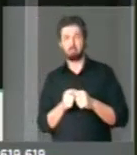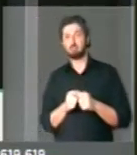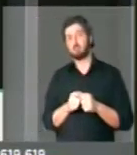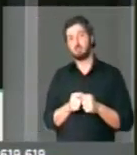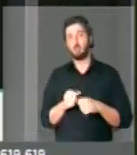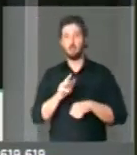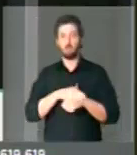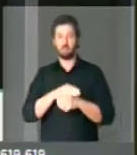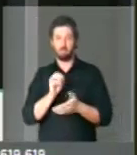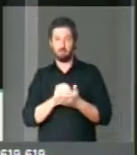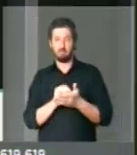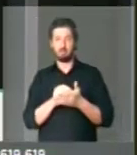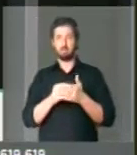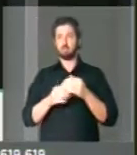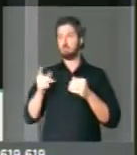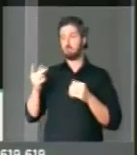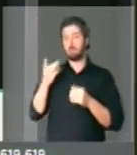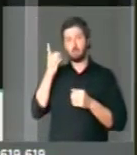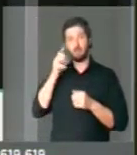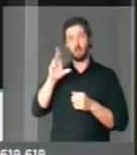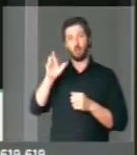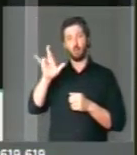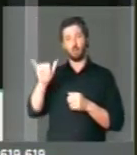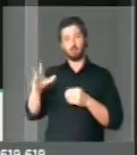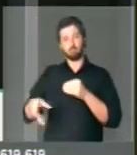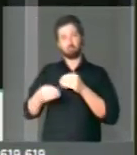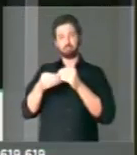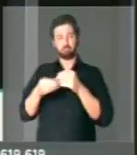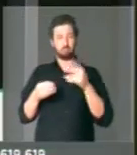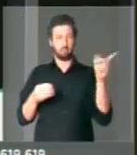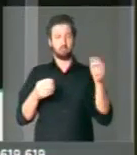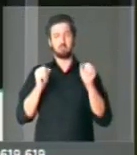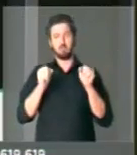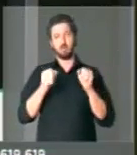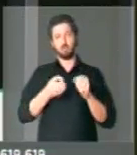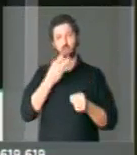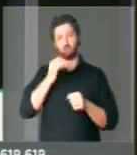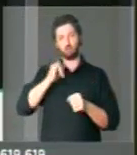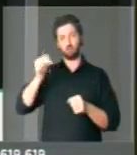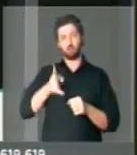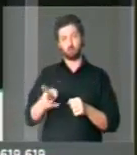o restante do tempo para o deputado Eduardo Cury fazer uso pela liderança do PSDB. Obrigado, senhor presidente. Muito obrigado.